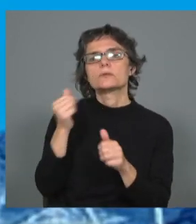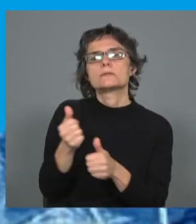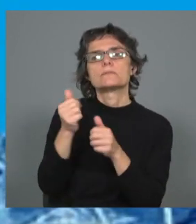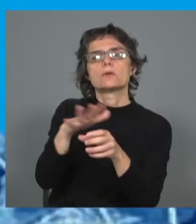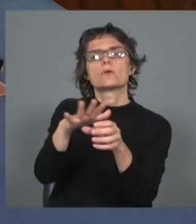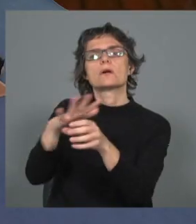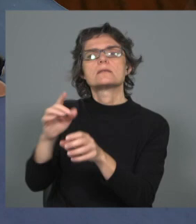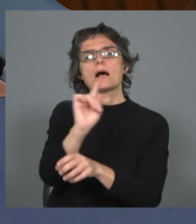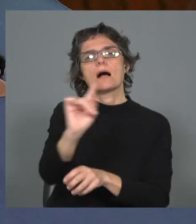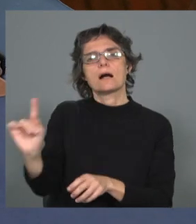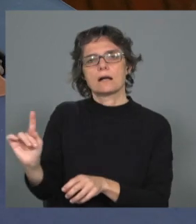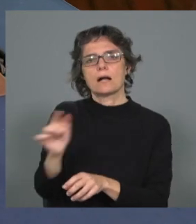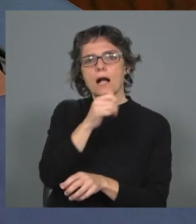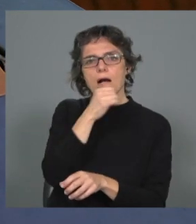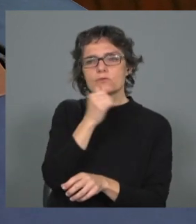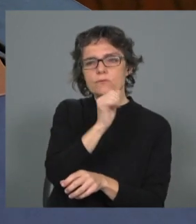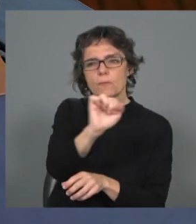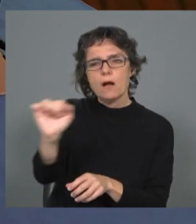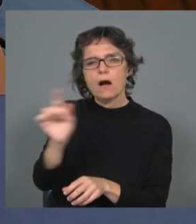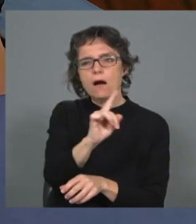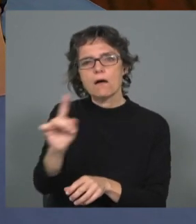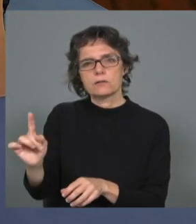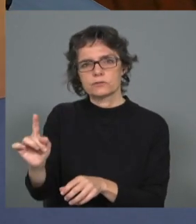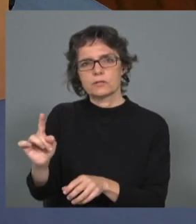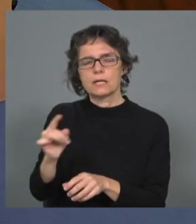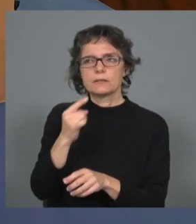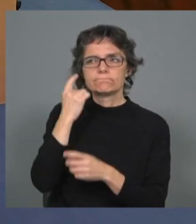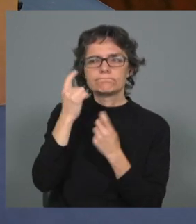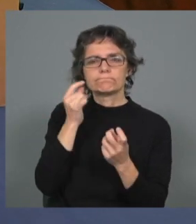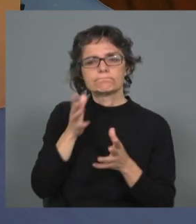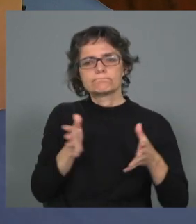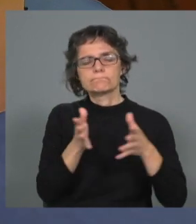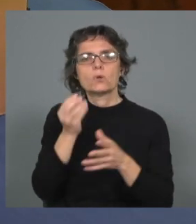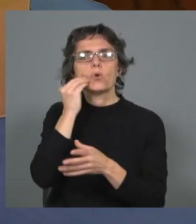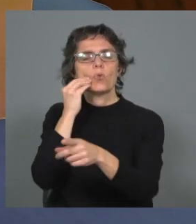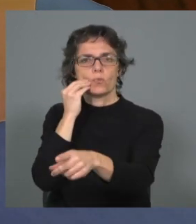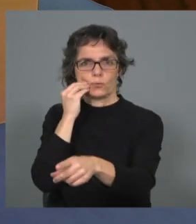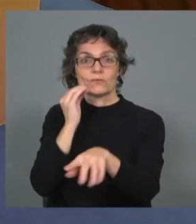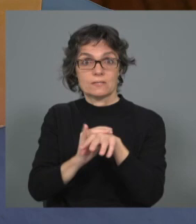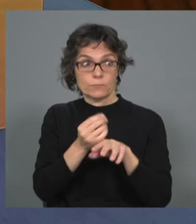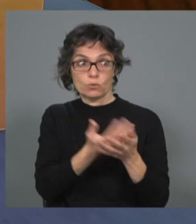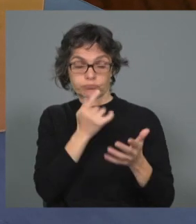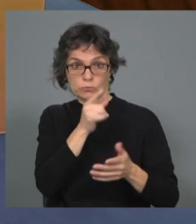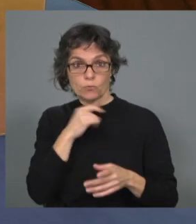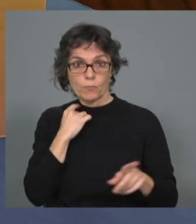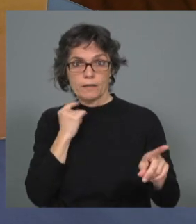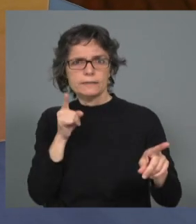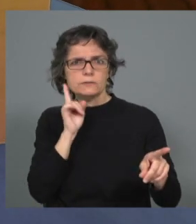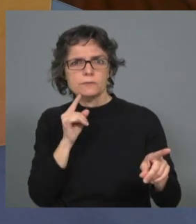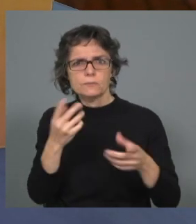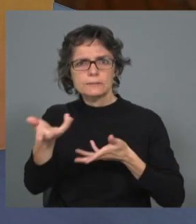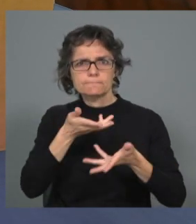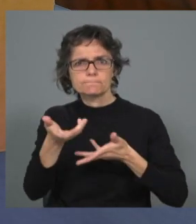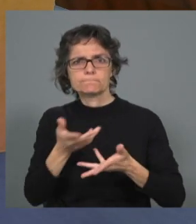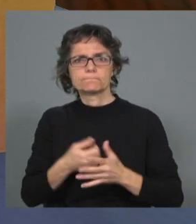de cada um, a dor de cada um, e encontrarem formas também de os acompanhar. Por isso, acho que é importante esta abertura e o Amores Letícia,